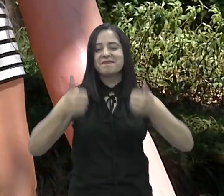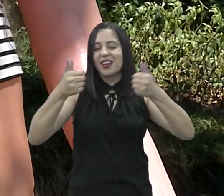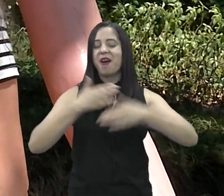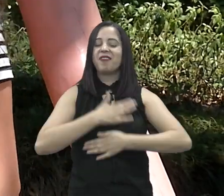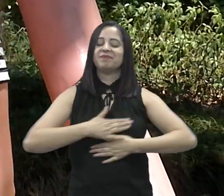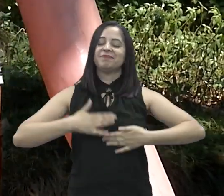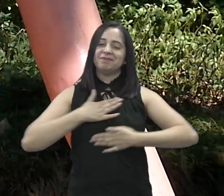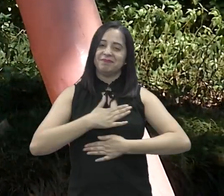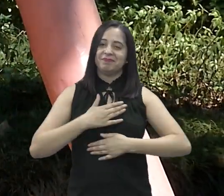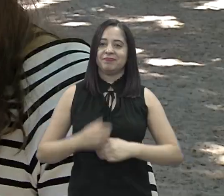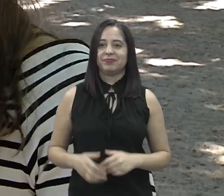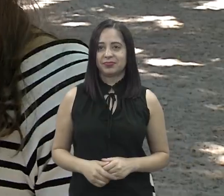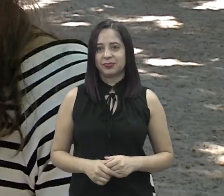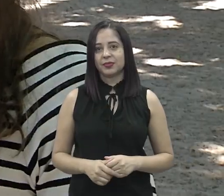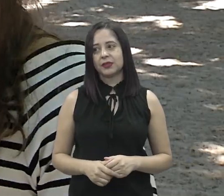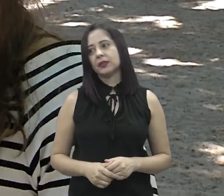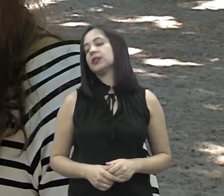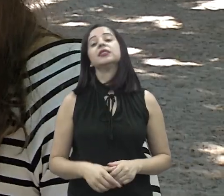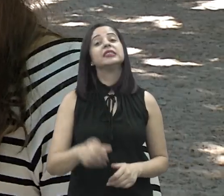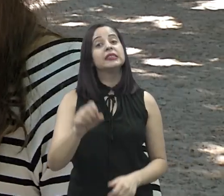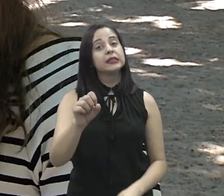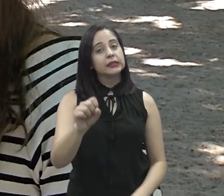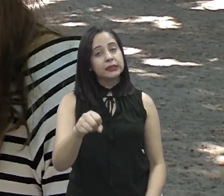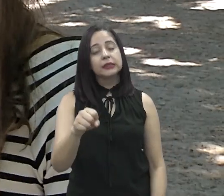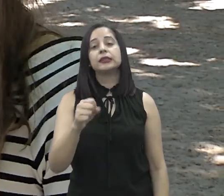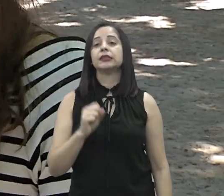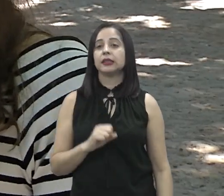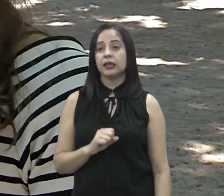pode ser mais prazerosa. Acho que vai